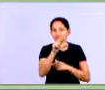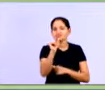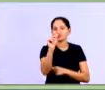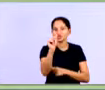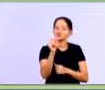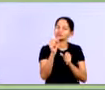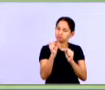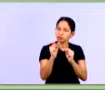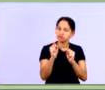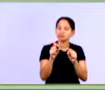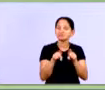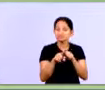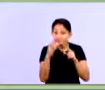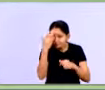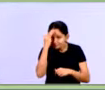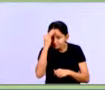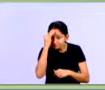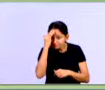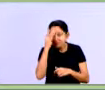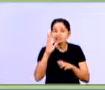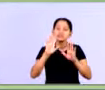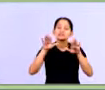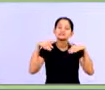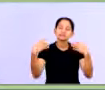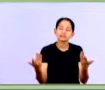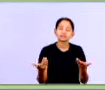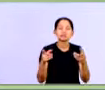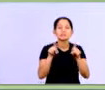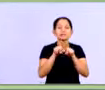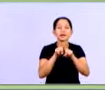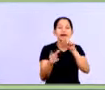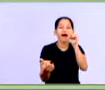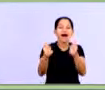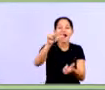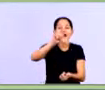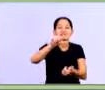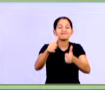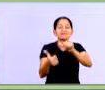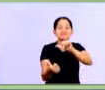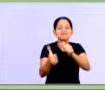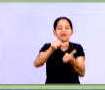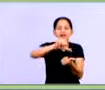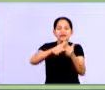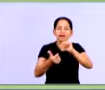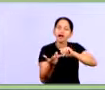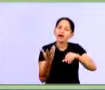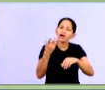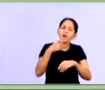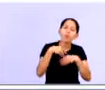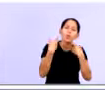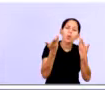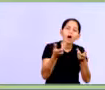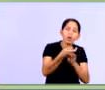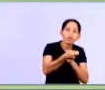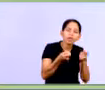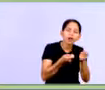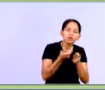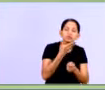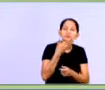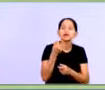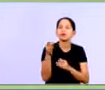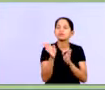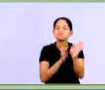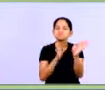rápido. Excelente, professor. E outra expressão é analisar o negócio no qual você está se inserindo. Agora, Denise, a